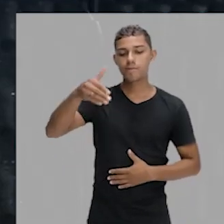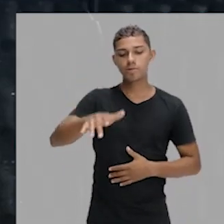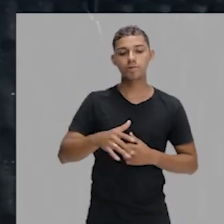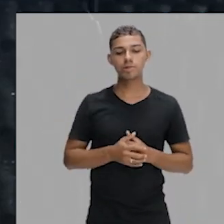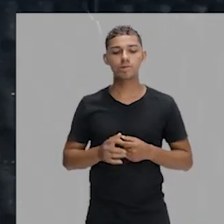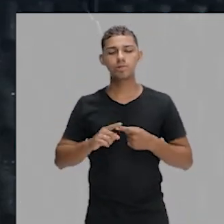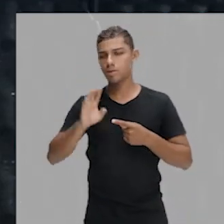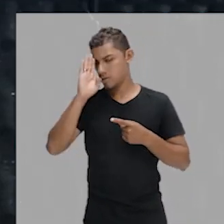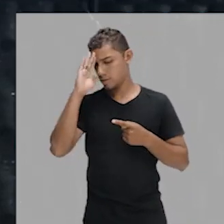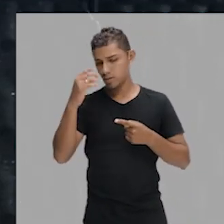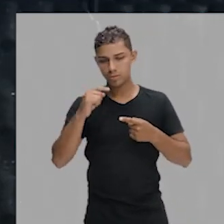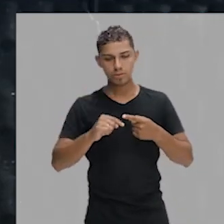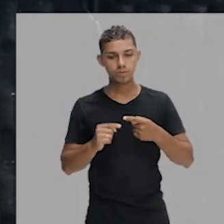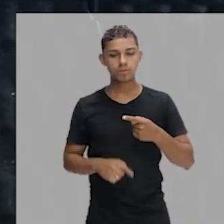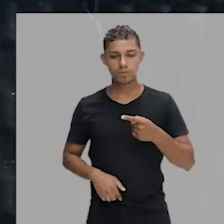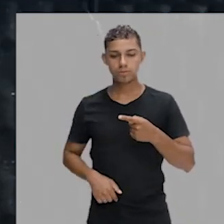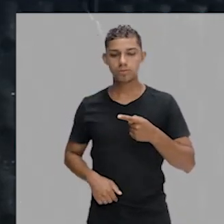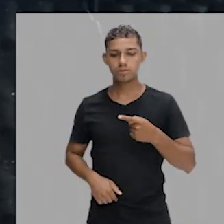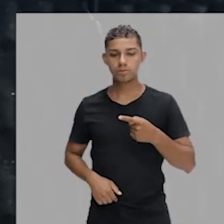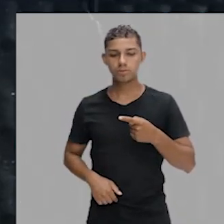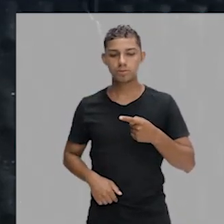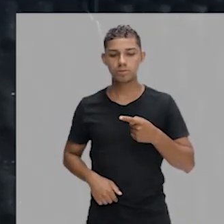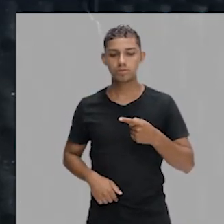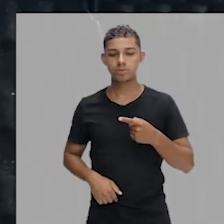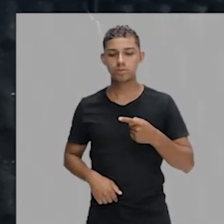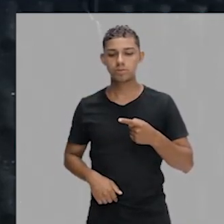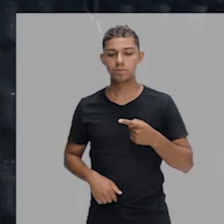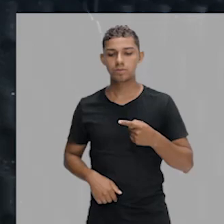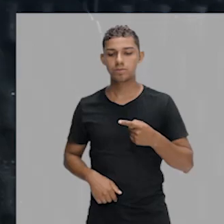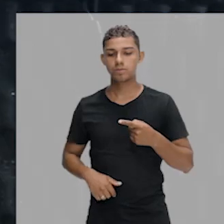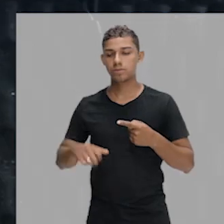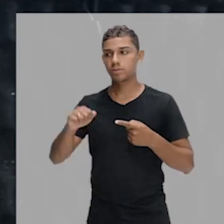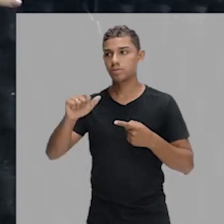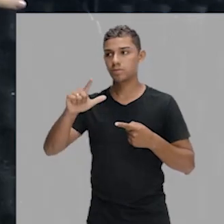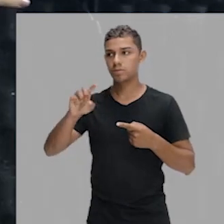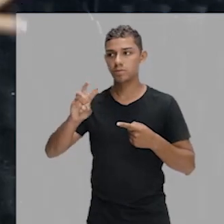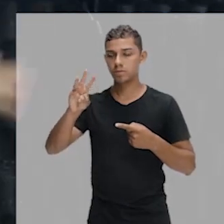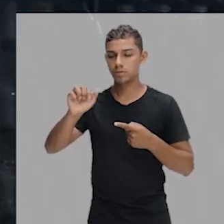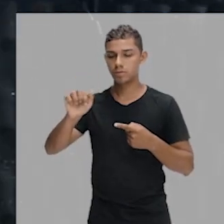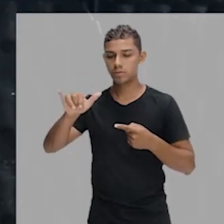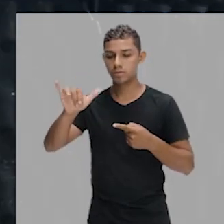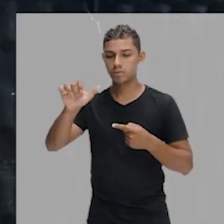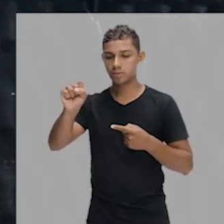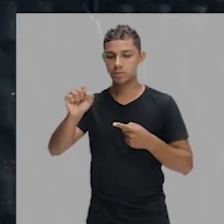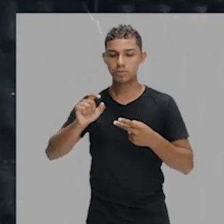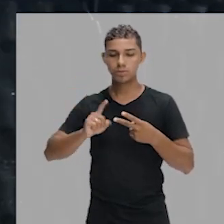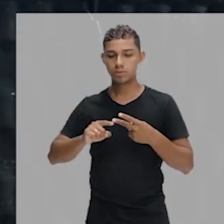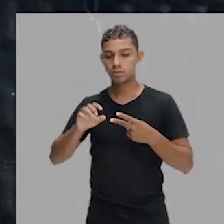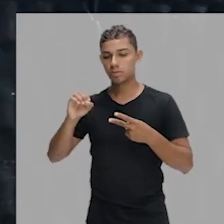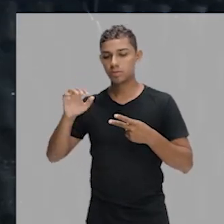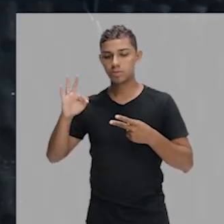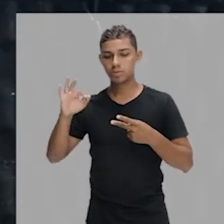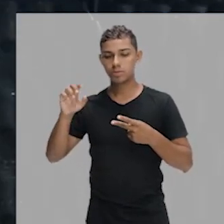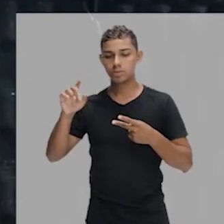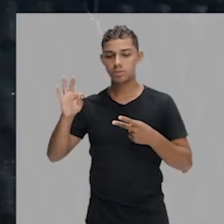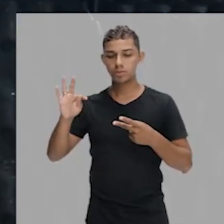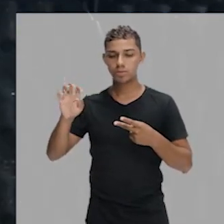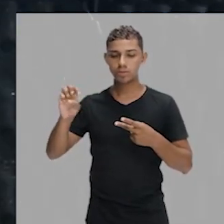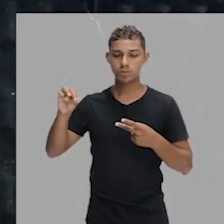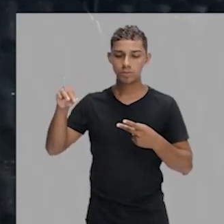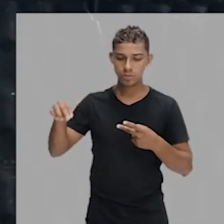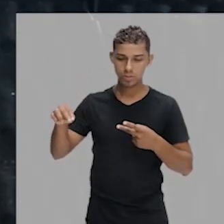são os principais? Always, que significa sempre. Often, frequentemente